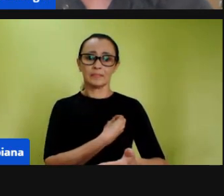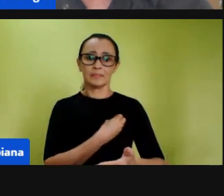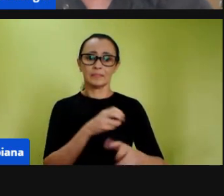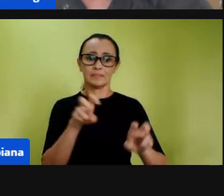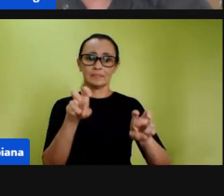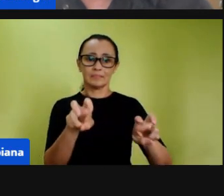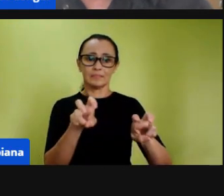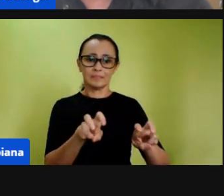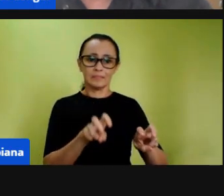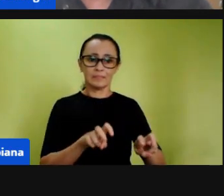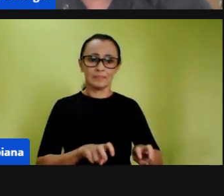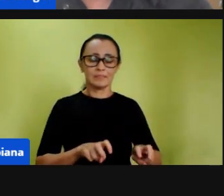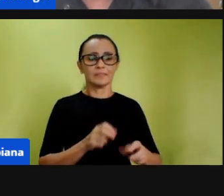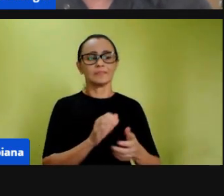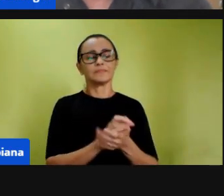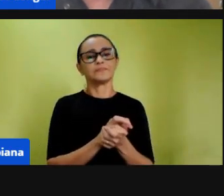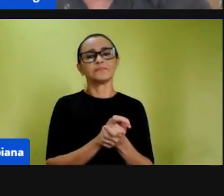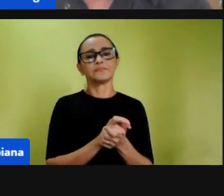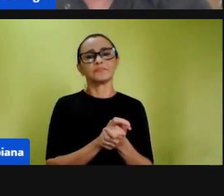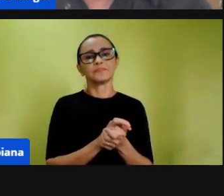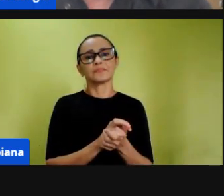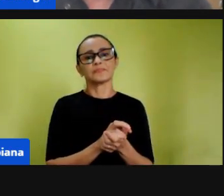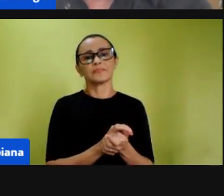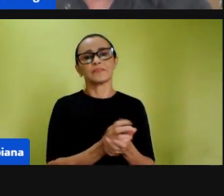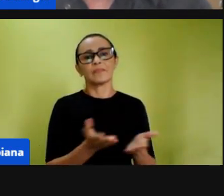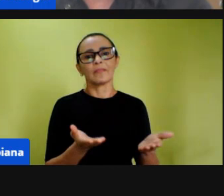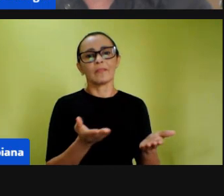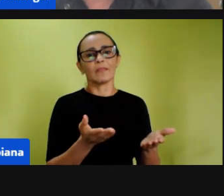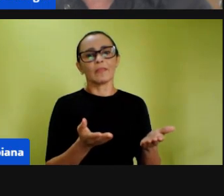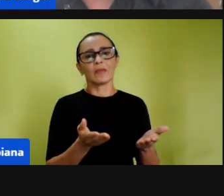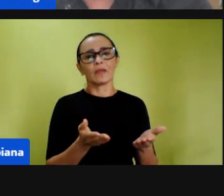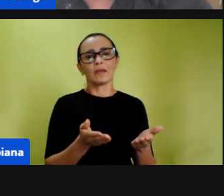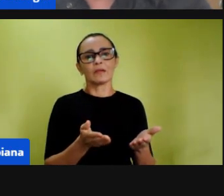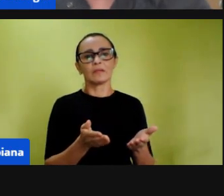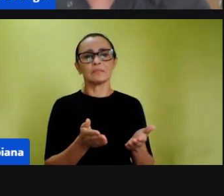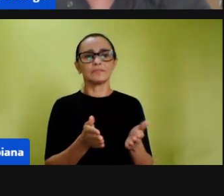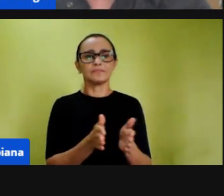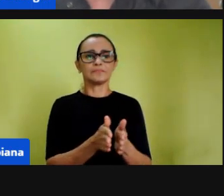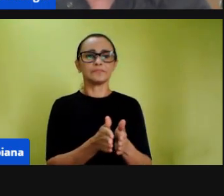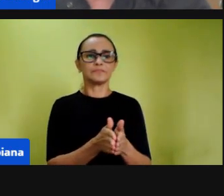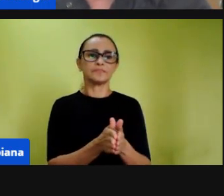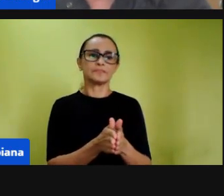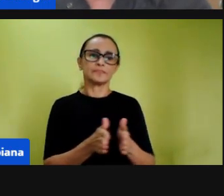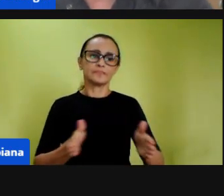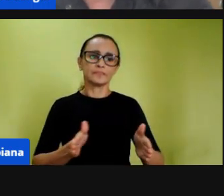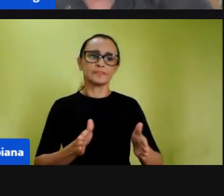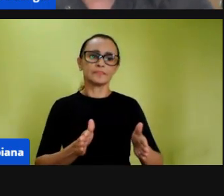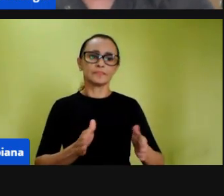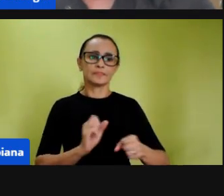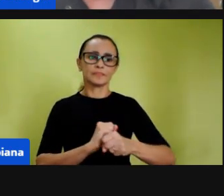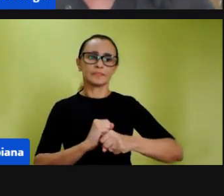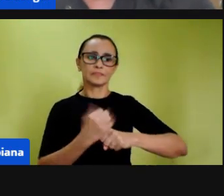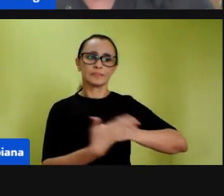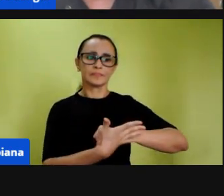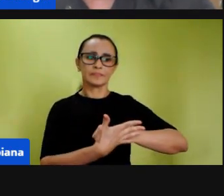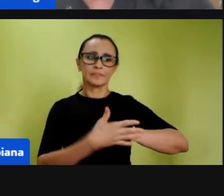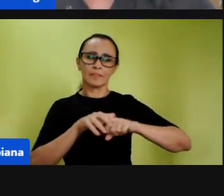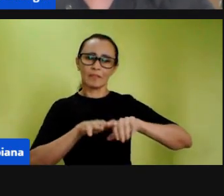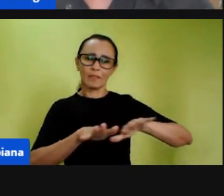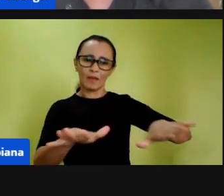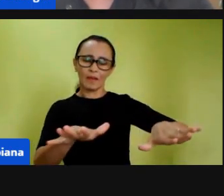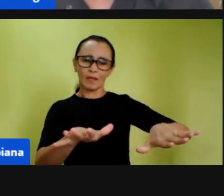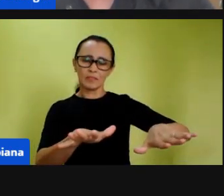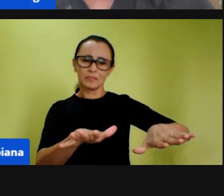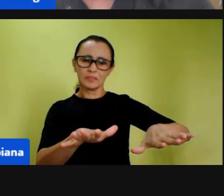professor. A pandemia, quando ela chegou ao Brasil, interrompendo, né, as aulas presenciais,